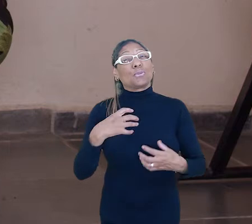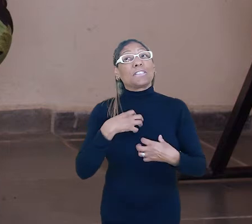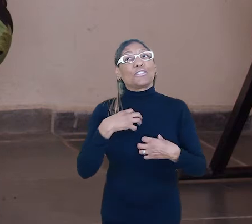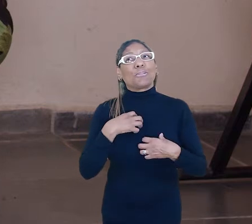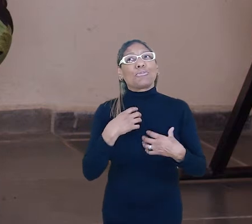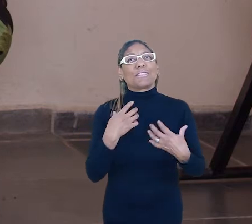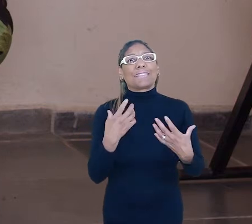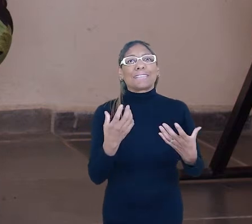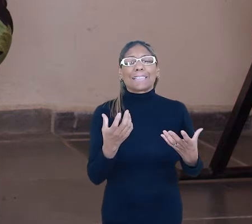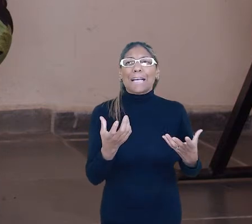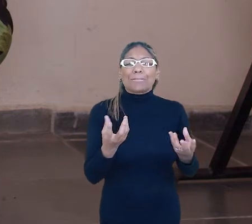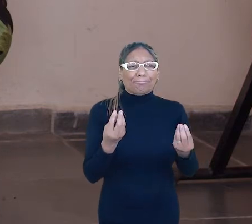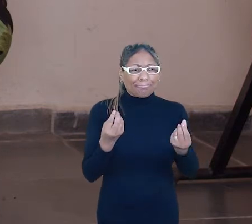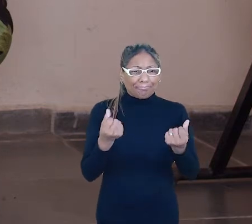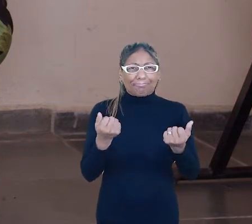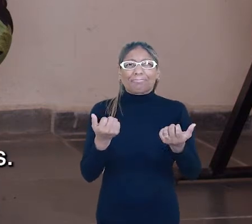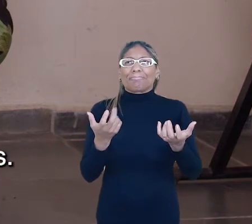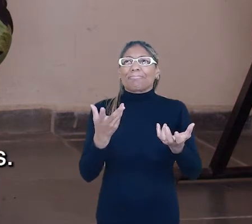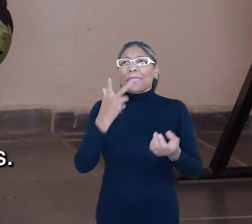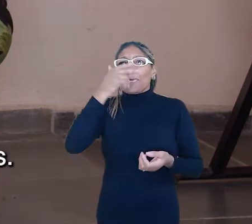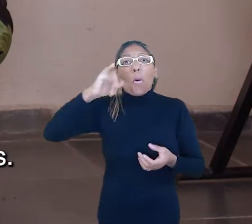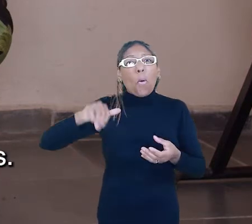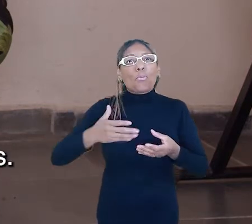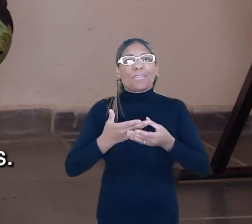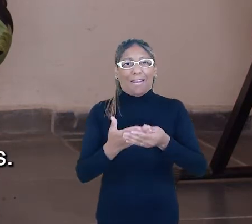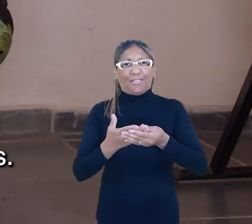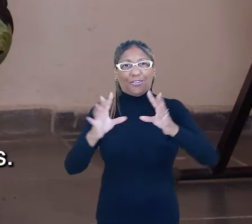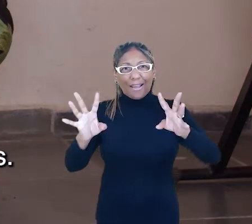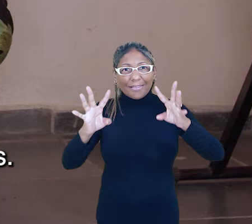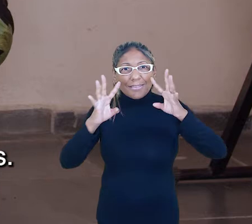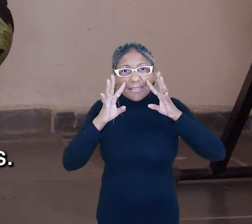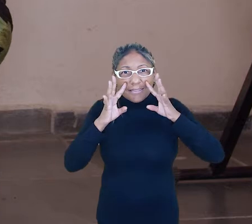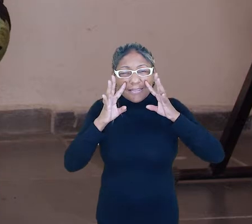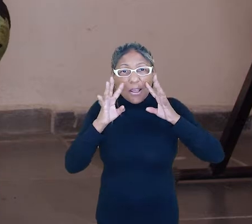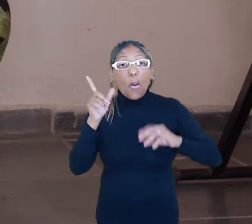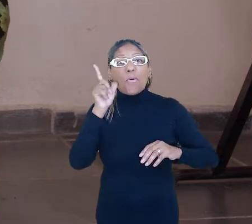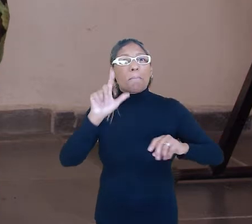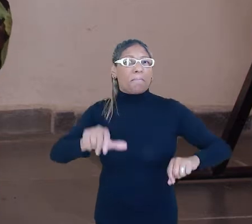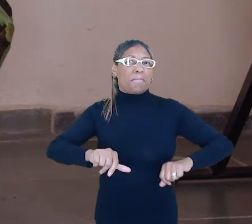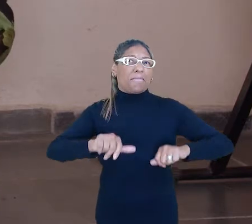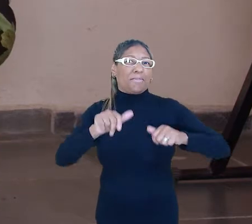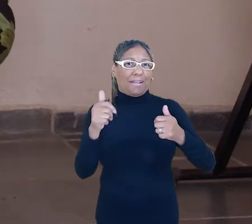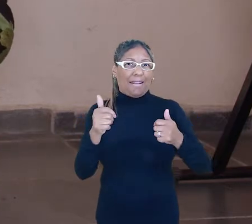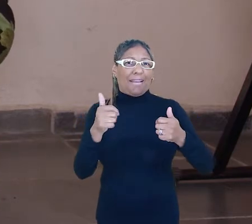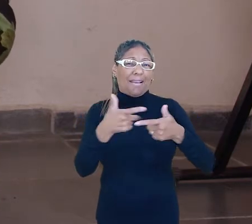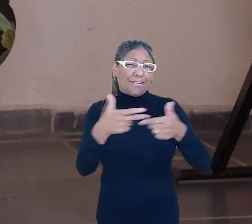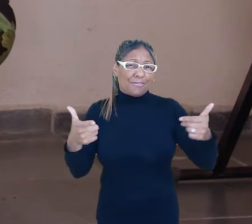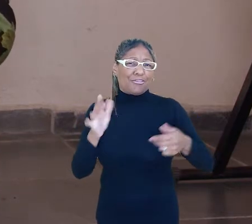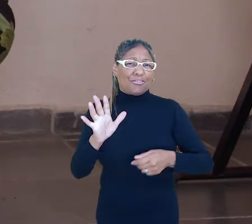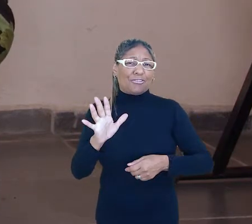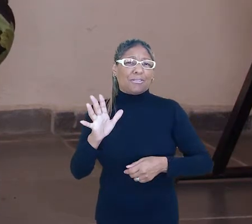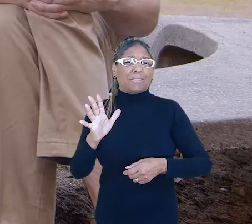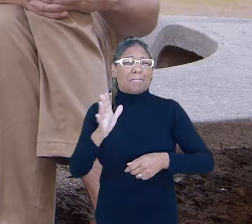se sentiu assim, a gente teve a oportunidade de ser ouvido e de conseguir melhorar as coisas que a